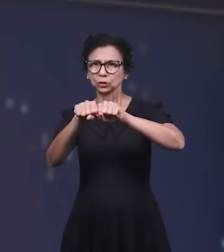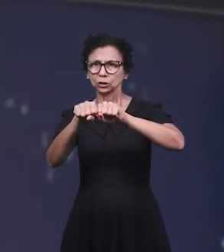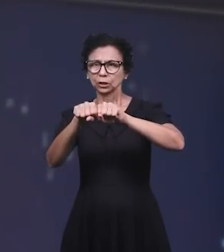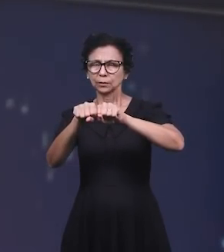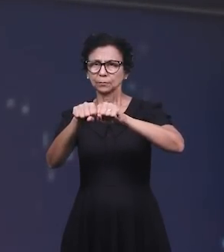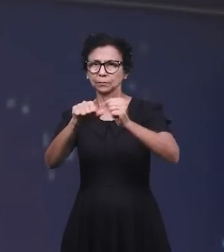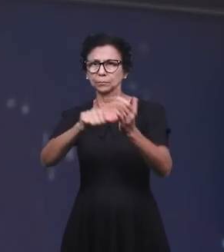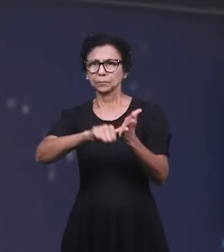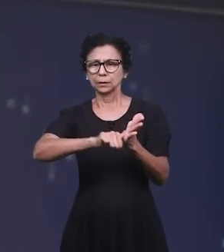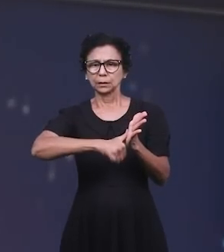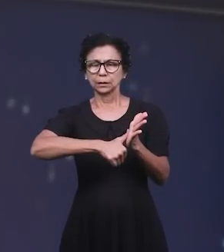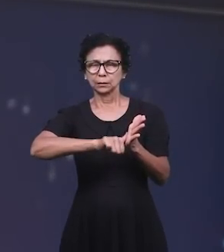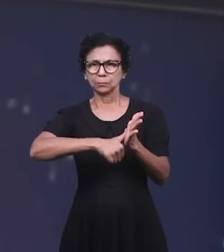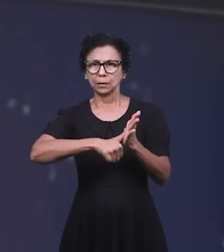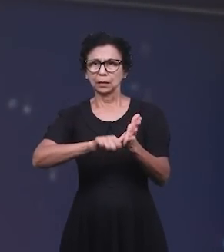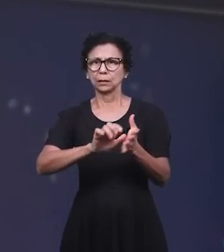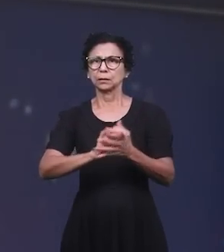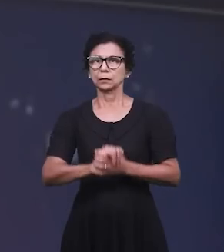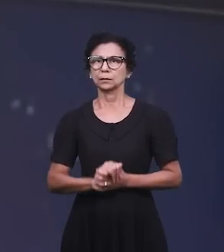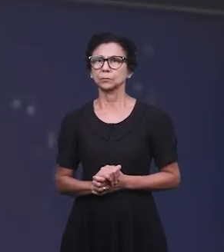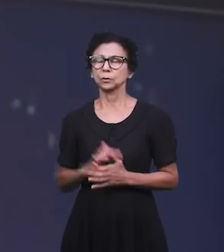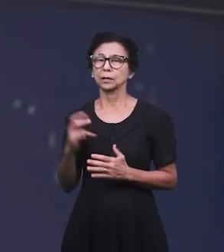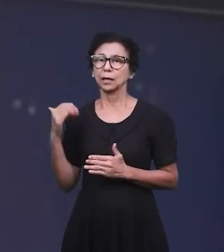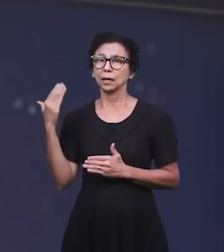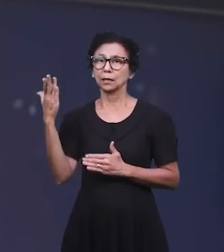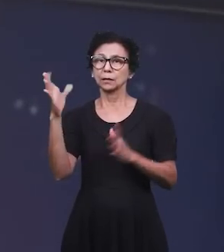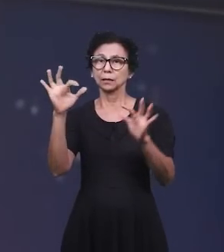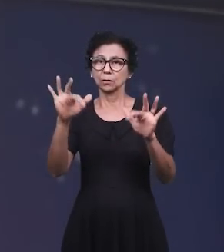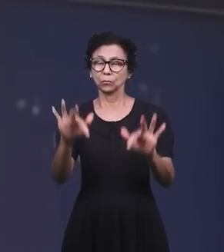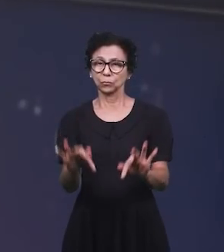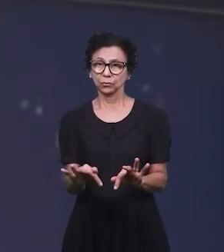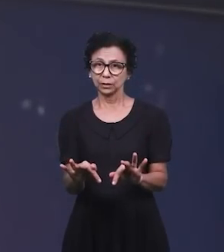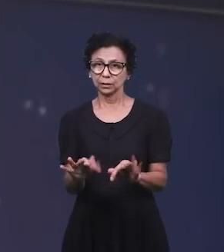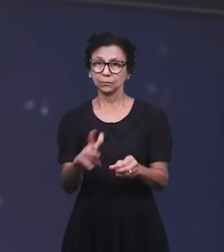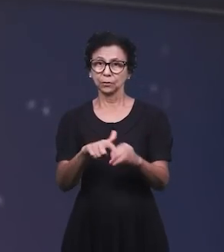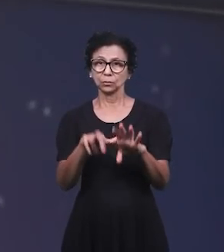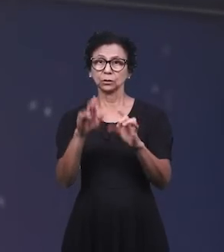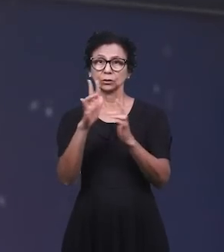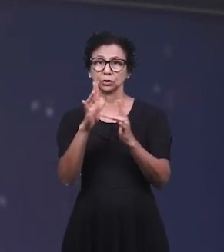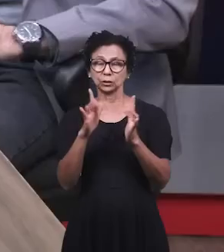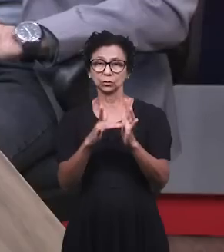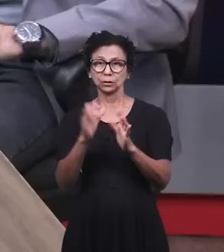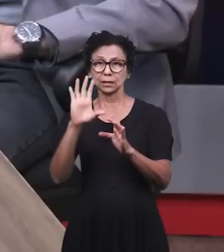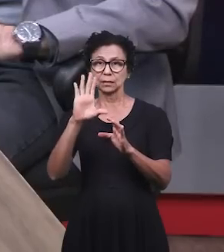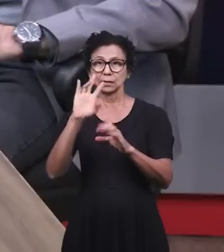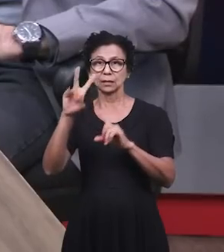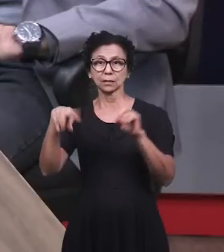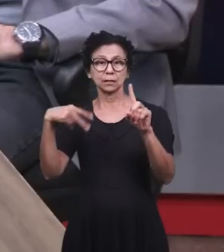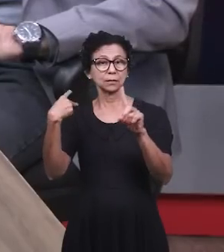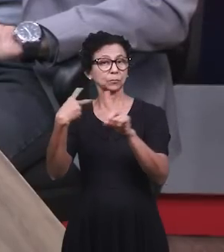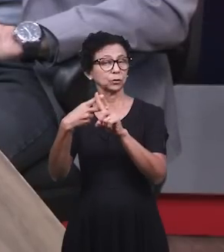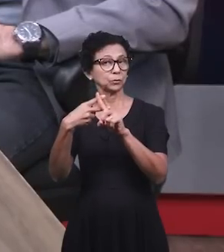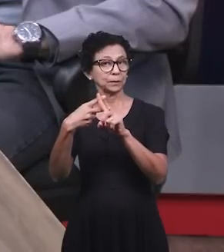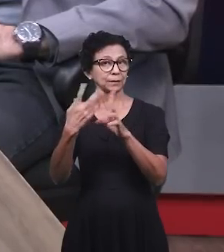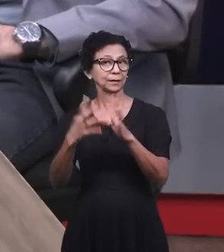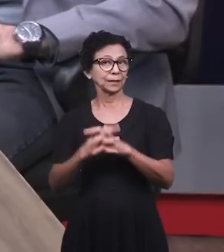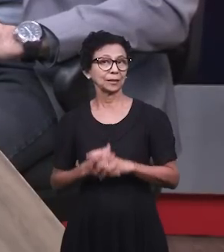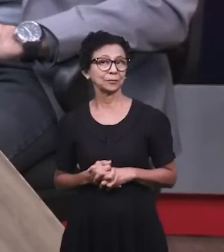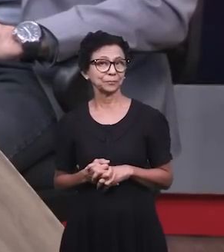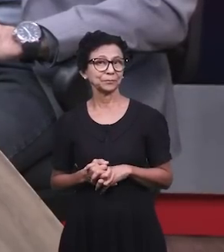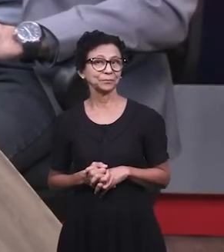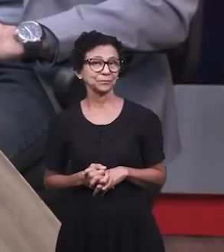tempo, muitos correrão de uma parte para a outra, a ciência se multiplicará. Há coisas que estavam no livro de Daniel que não era para o tempo